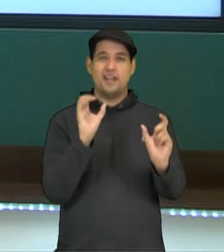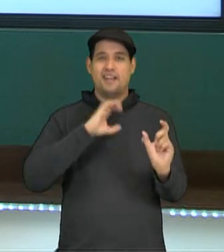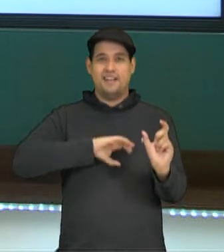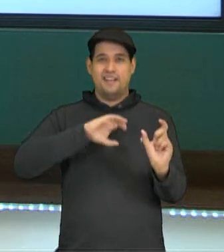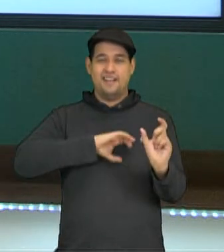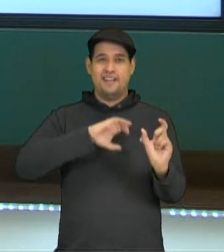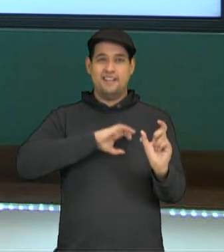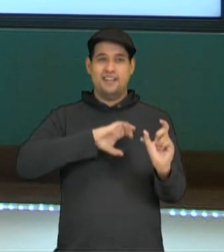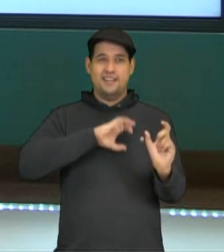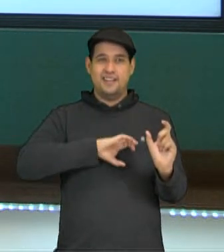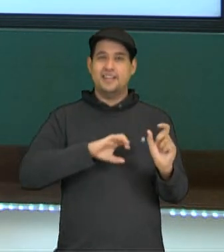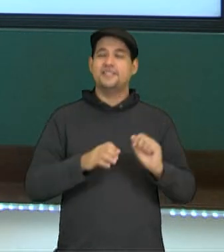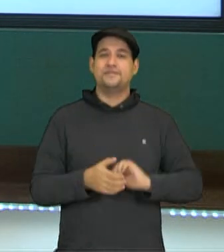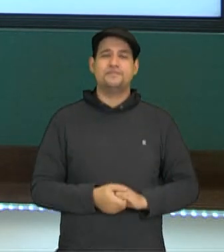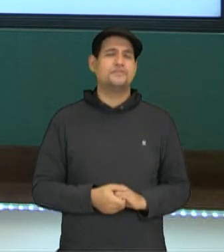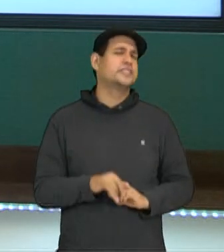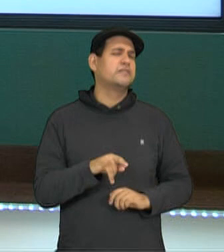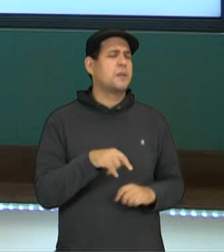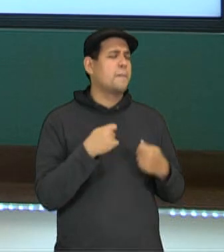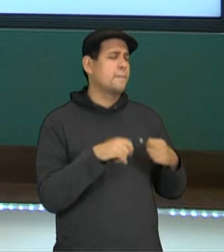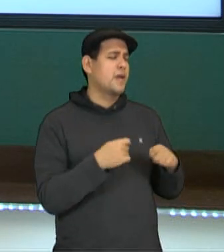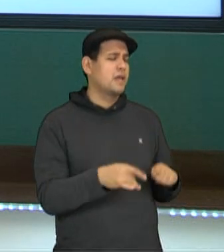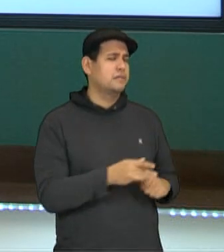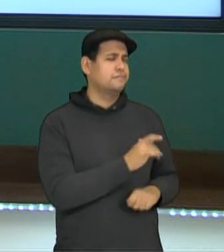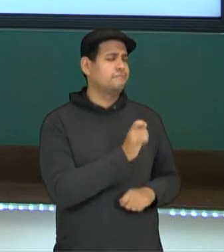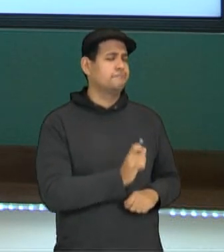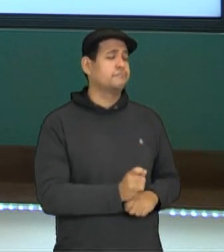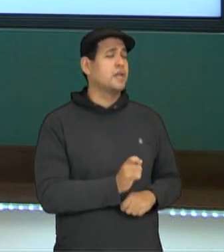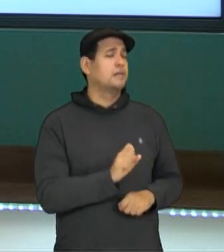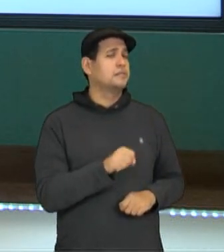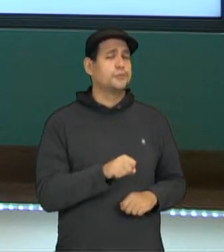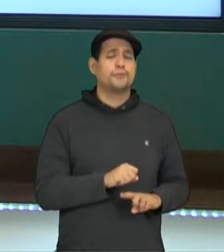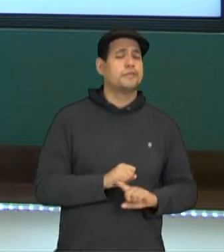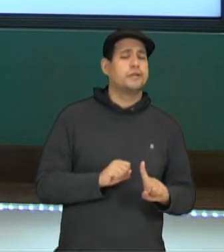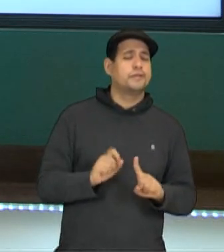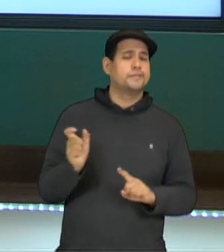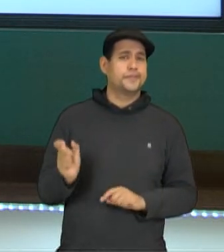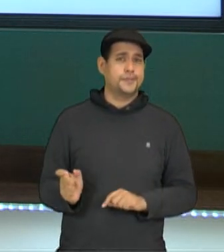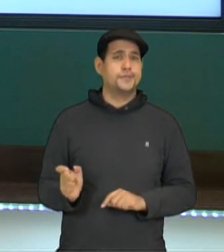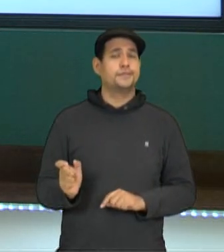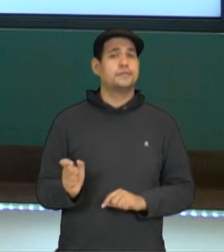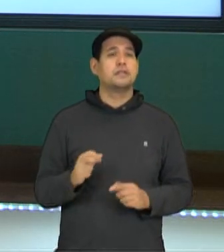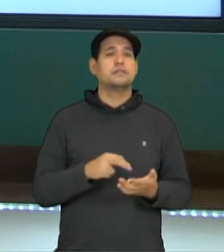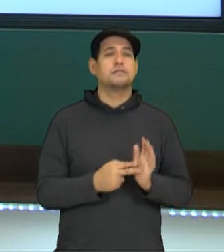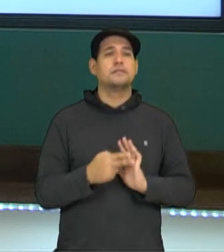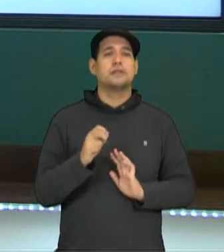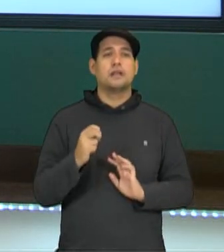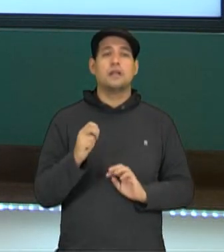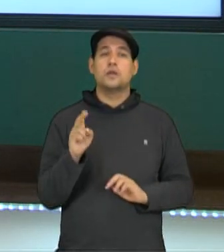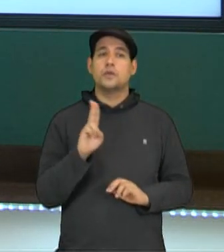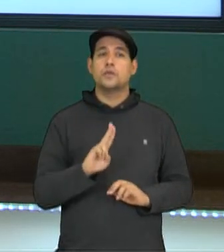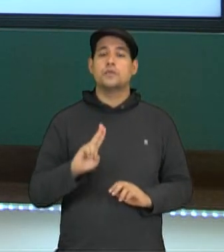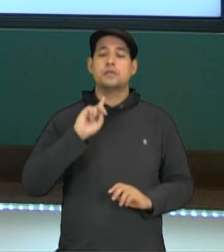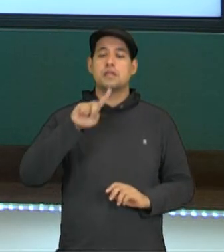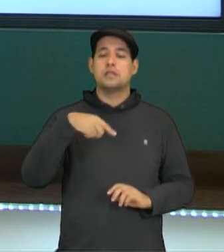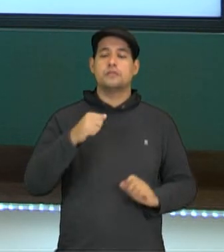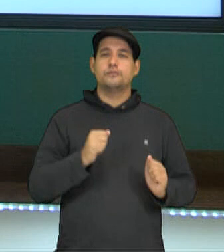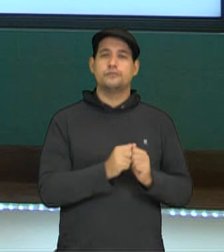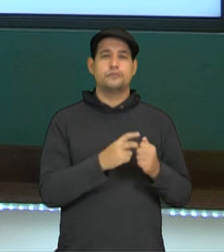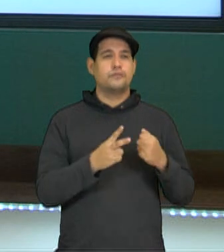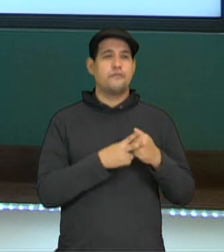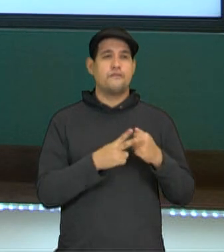on anyone. Se você depende ou não de alguém. Então, essa daqui é a preposição que vem sempre junto com o